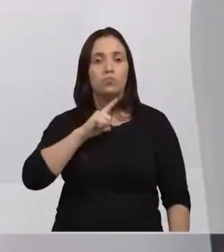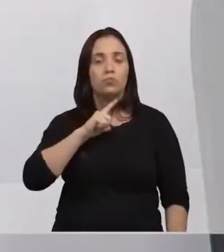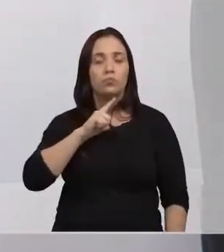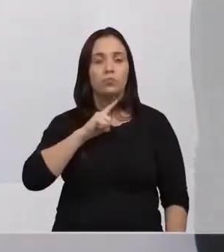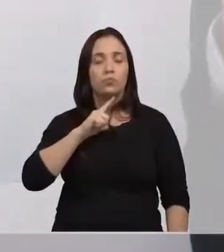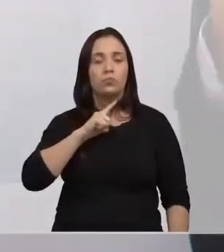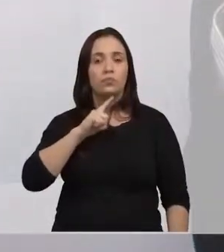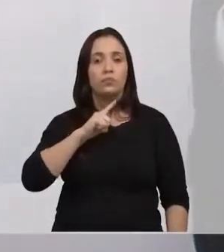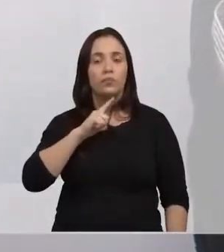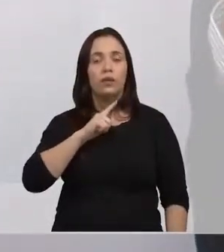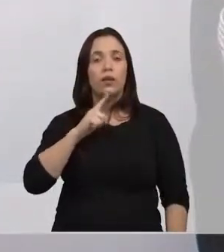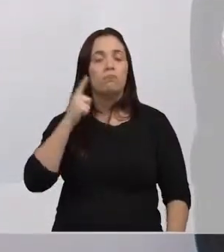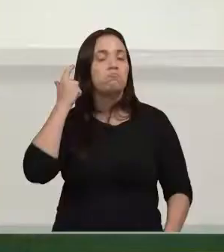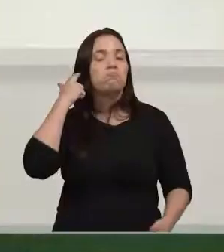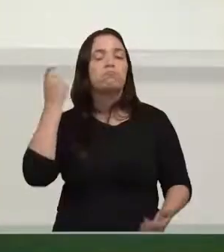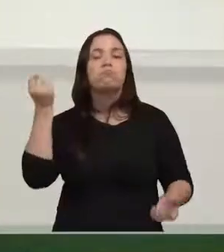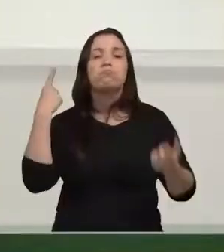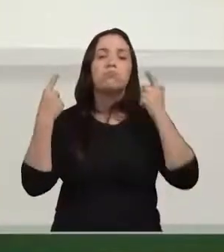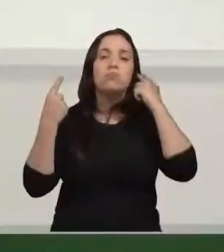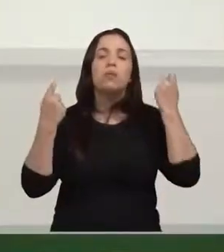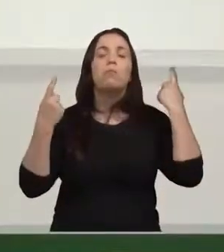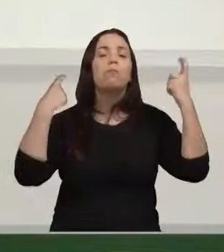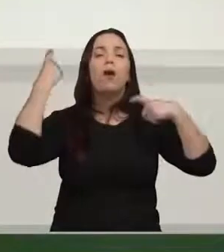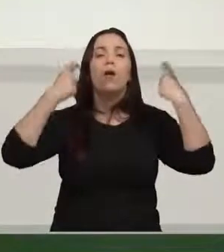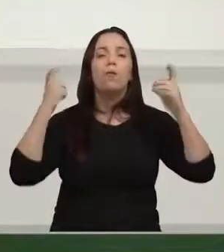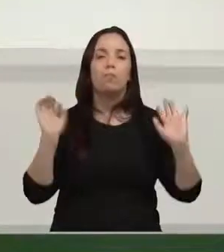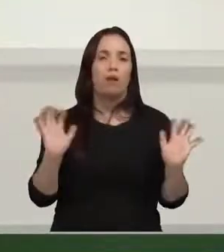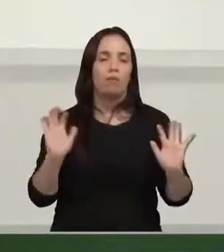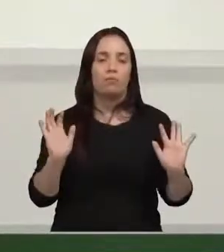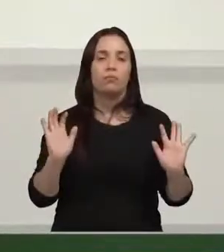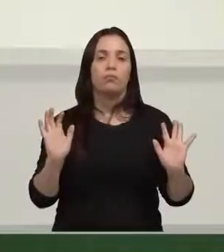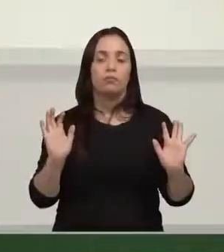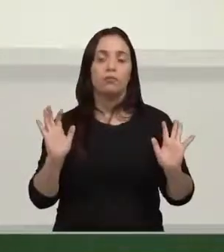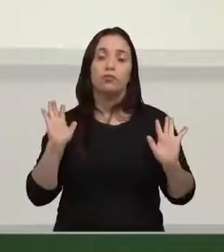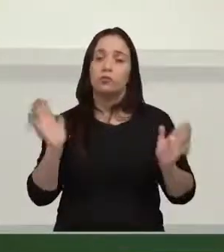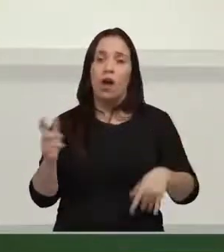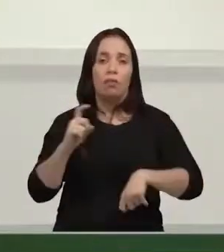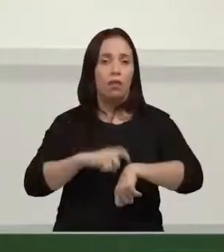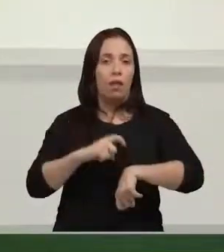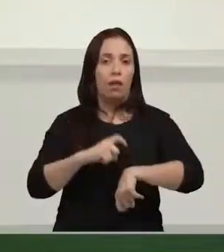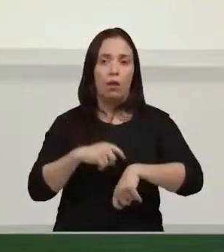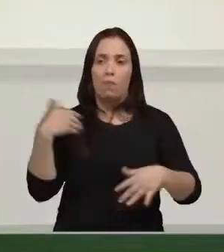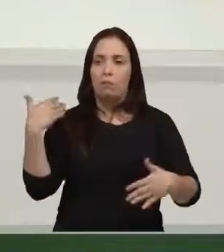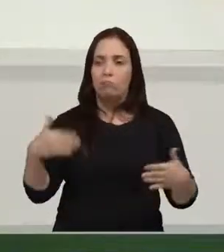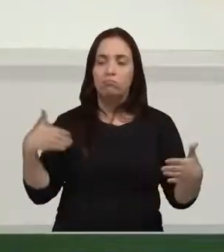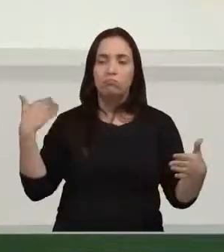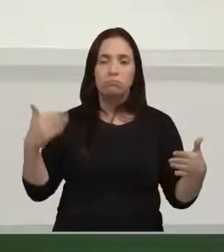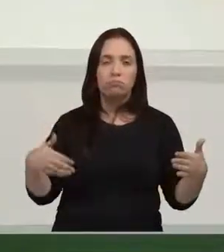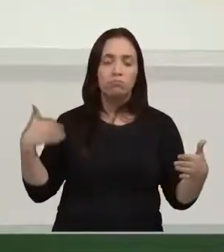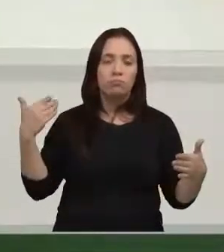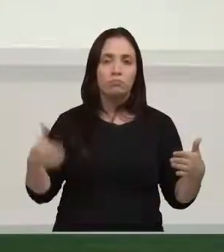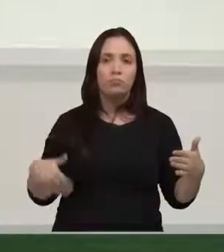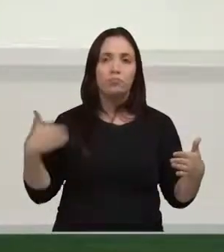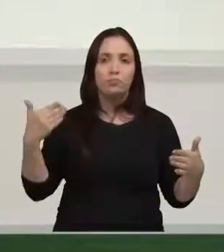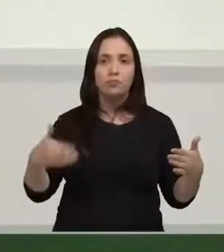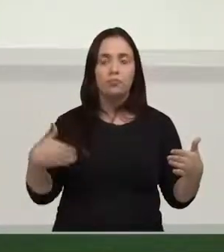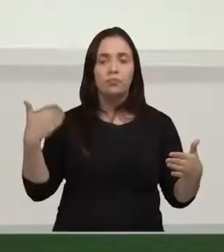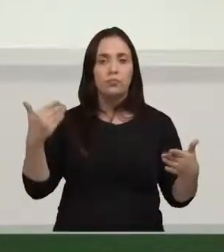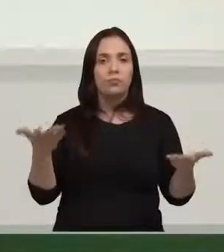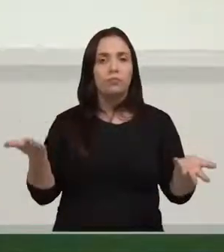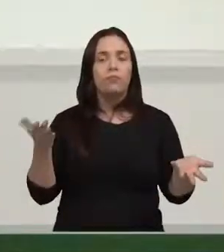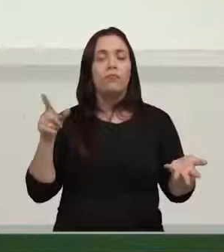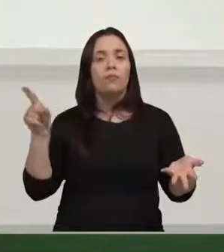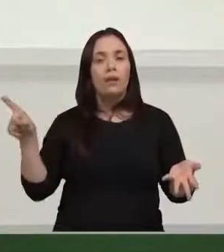fazendo ouvir de mercador, né, Carlos Frederico? Mas o tempo já passou, né? O tempo passou, eu acho que o período para ele mostrar